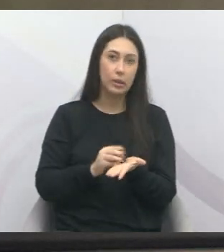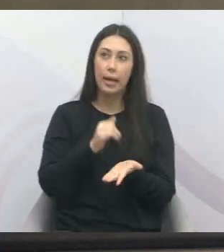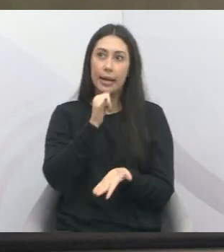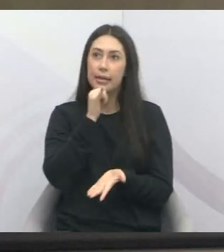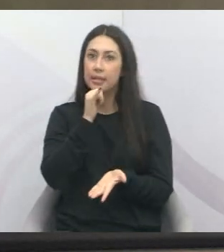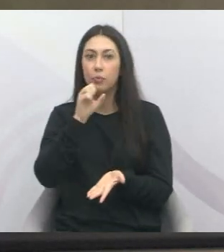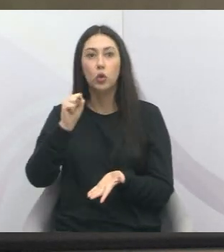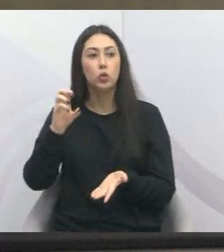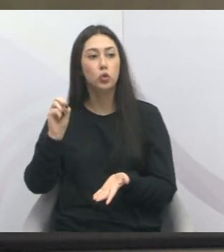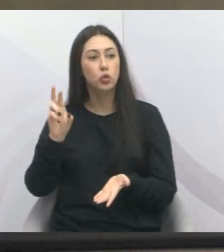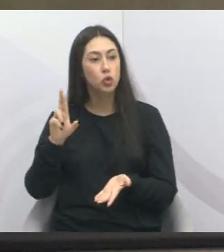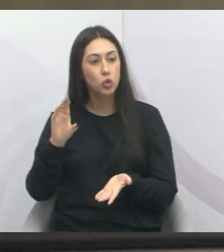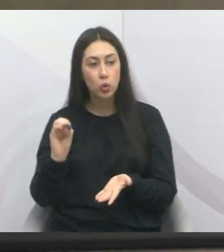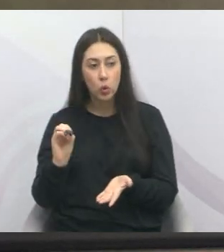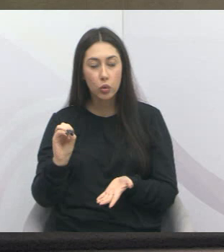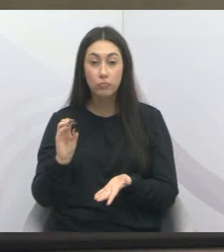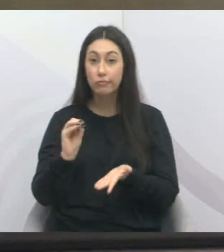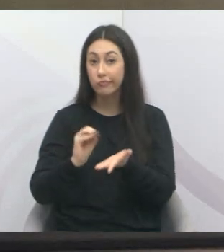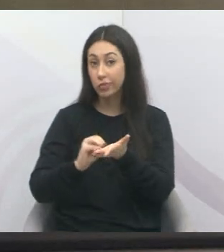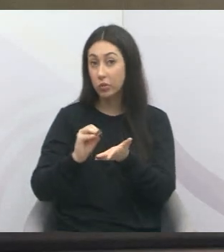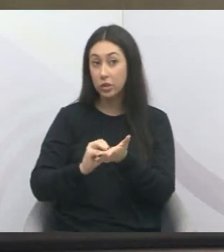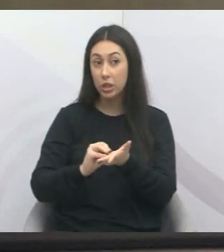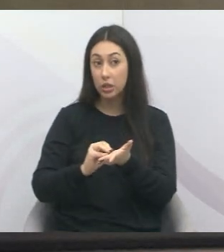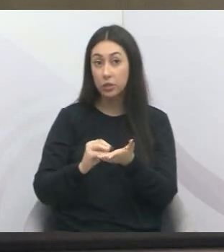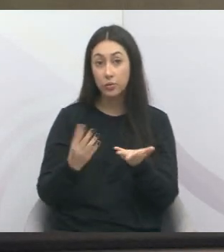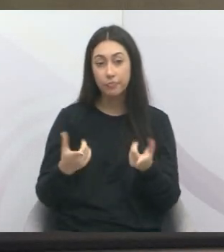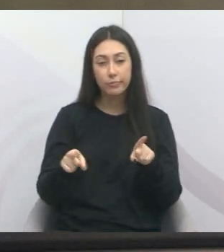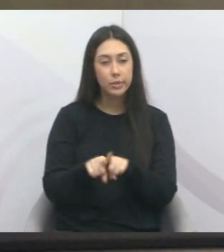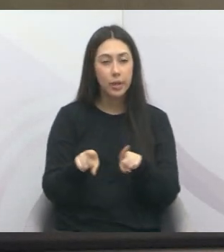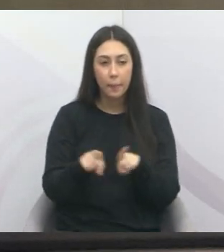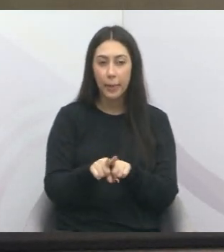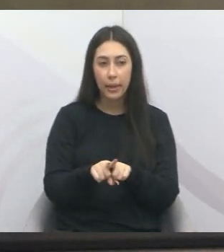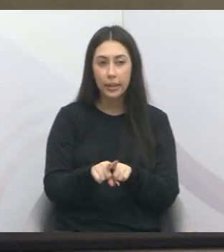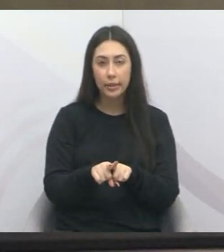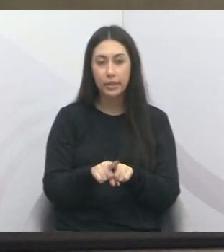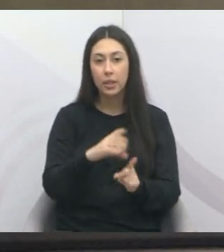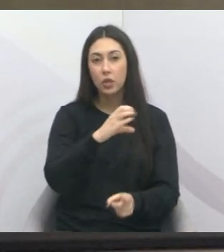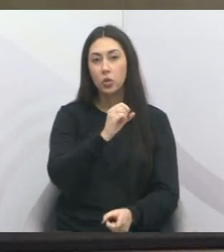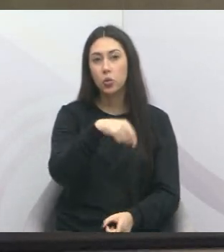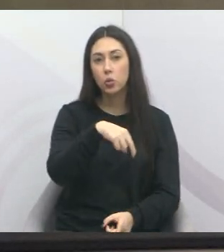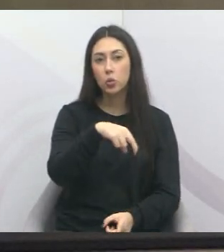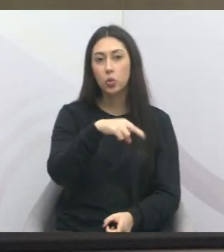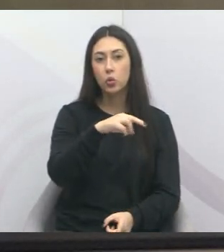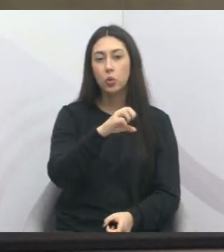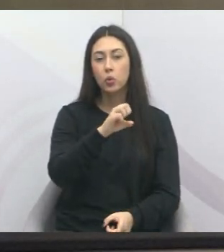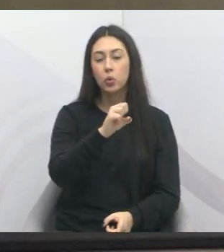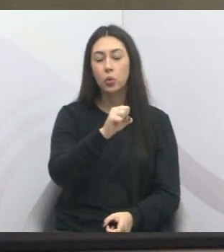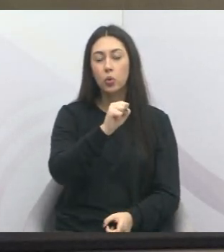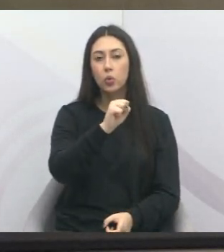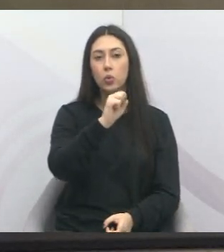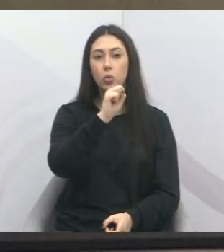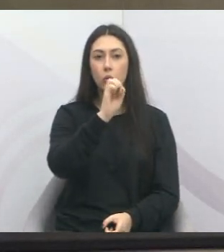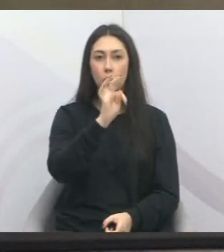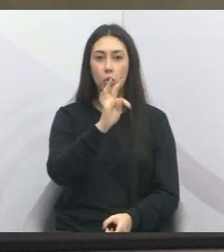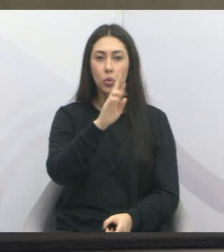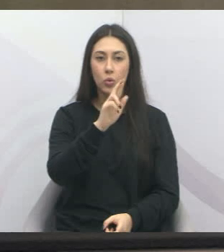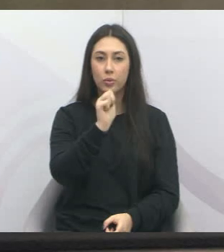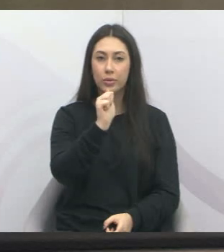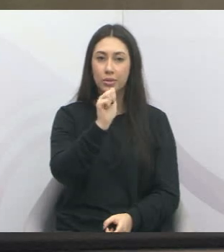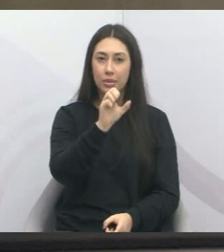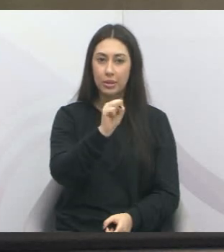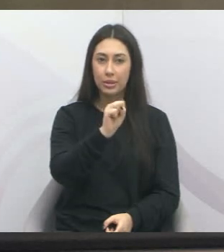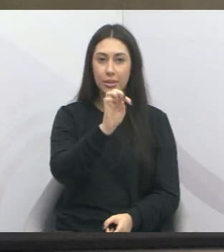por exemplo, que é uma coisa que está faltando. Estamos tendo falta de contraste já há alguns meses, então ela tem